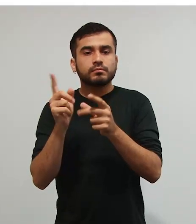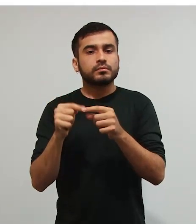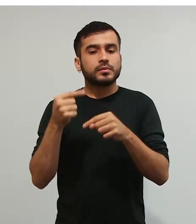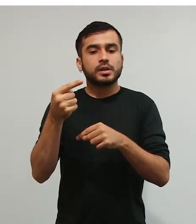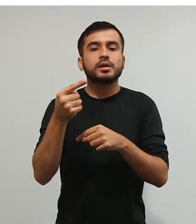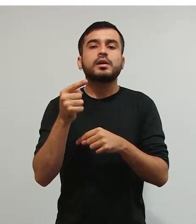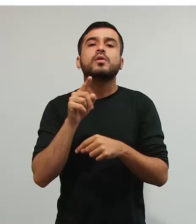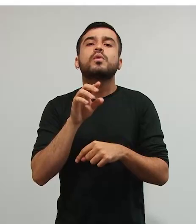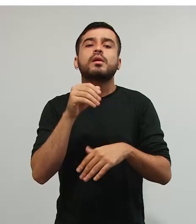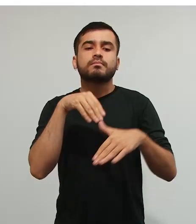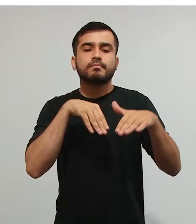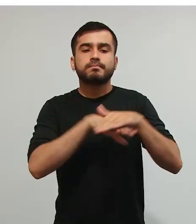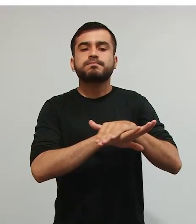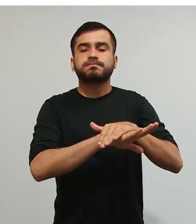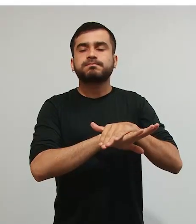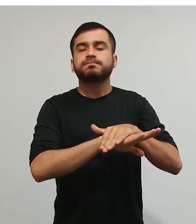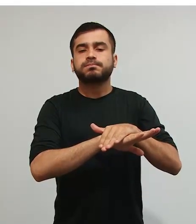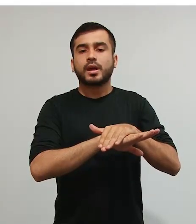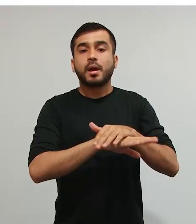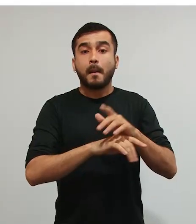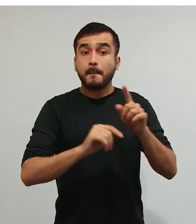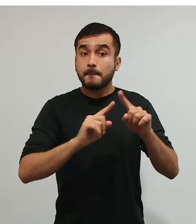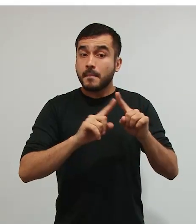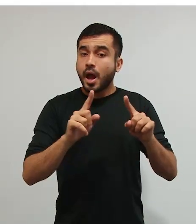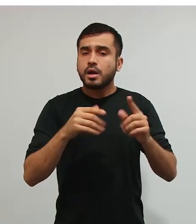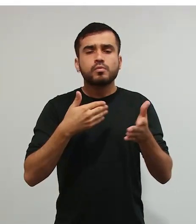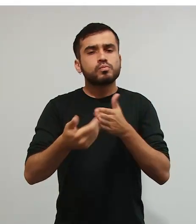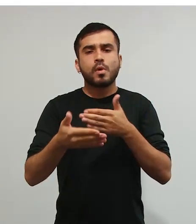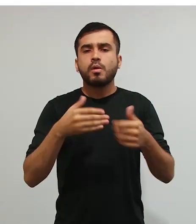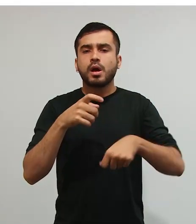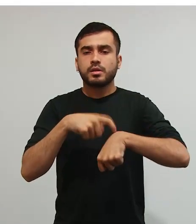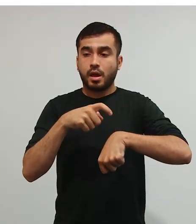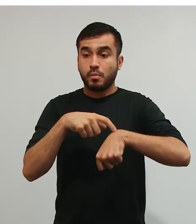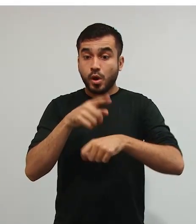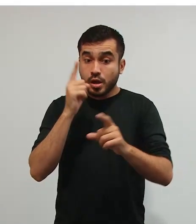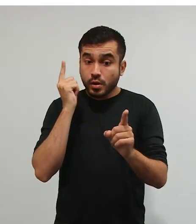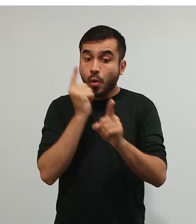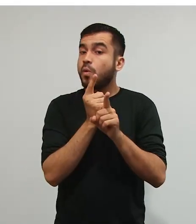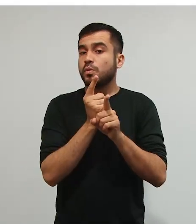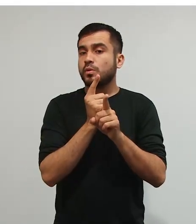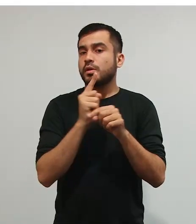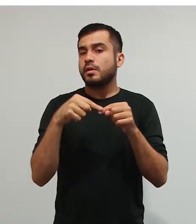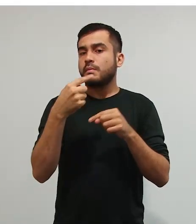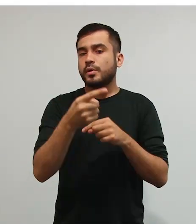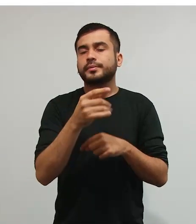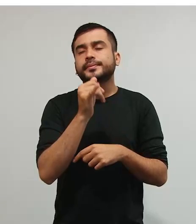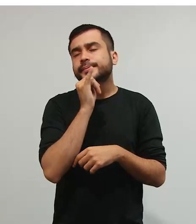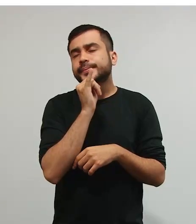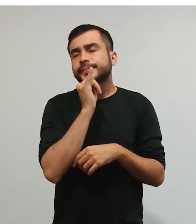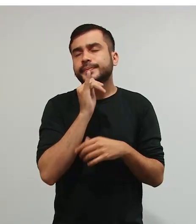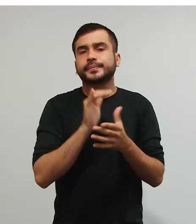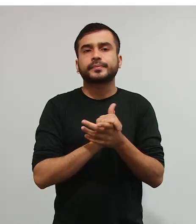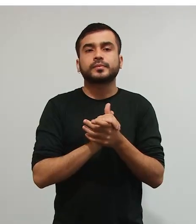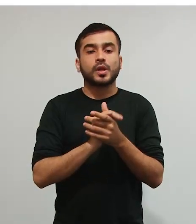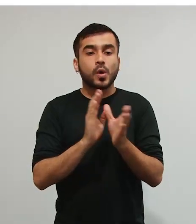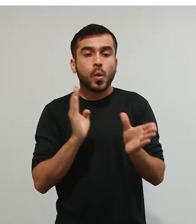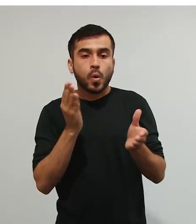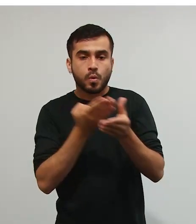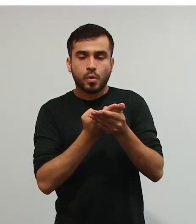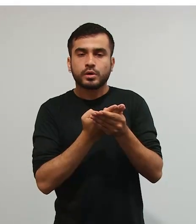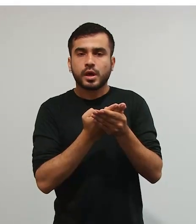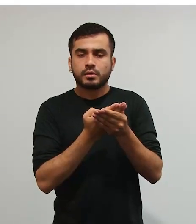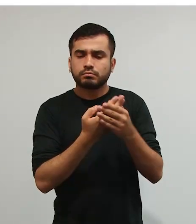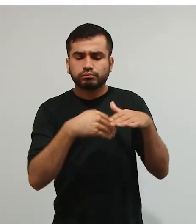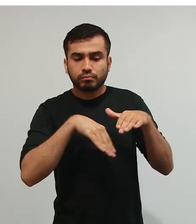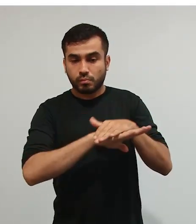os autos. Porém, se a qualquer tempo for encontrado bem, né? Vamos supor, o processo de